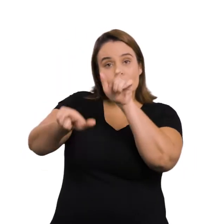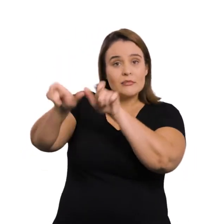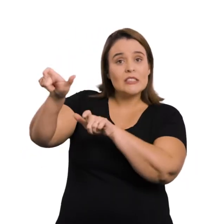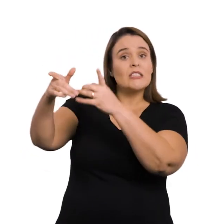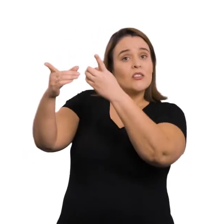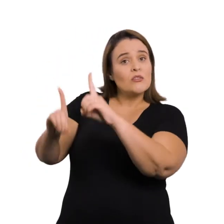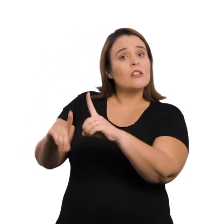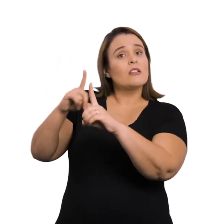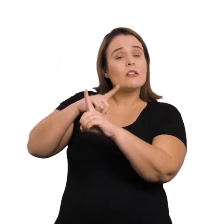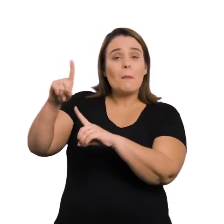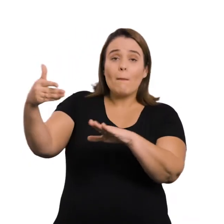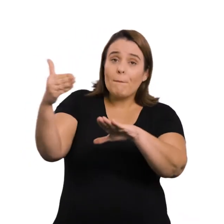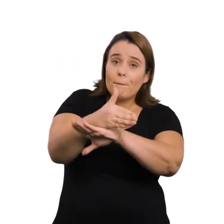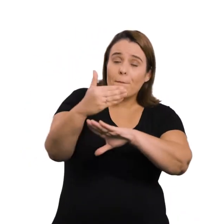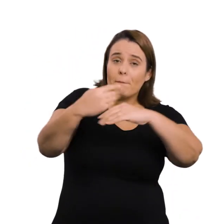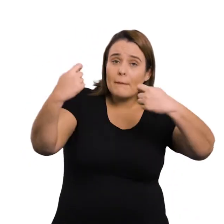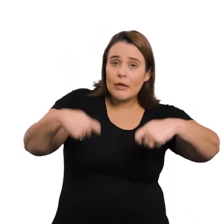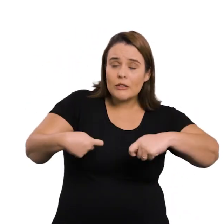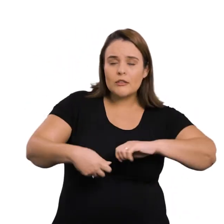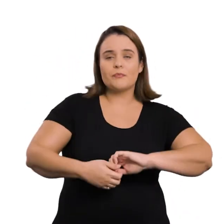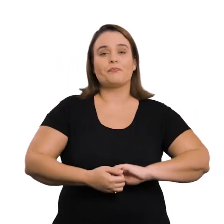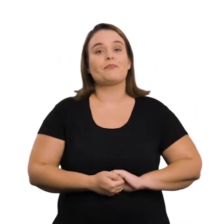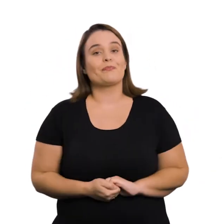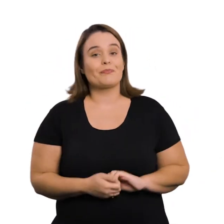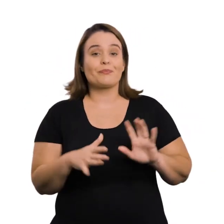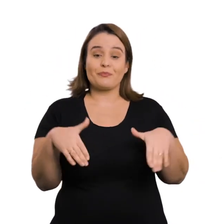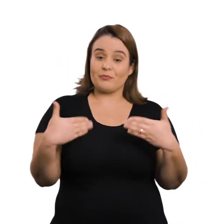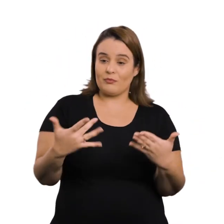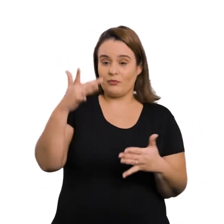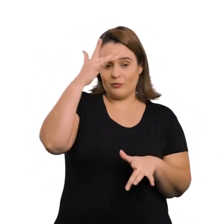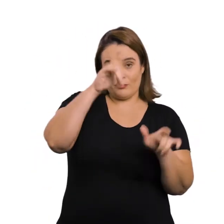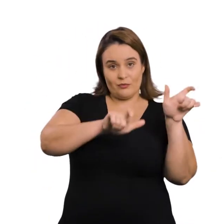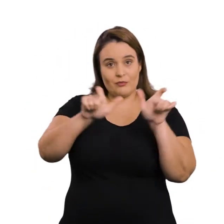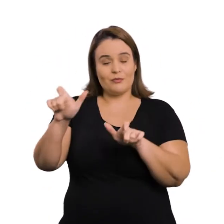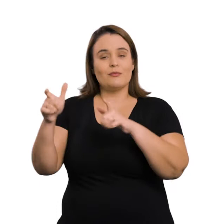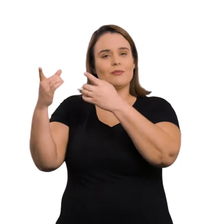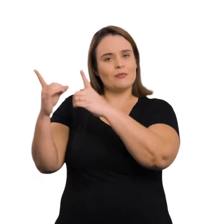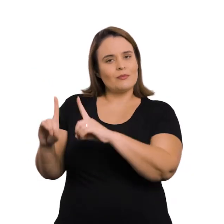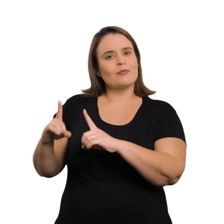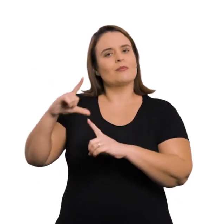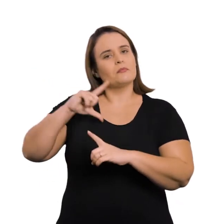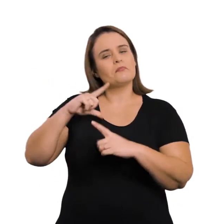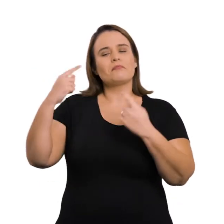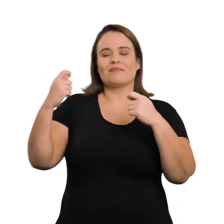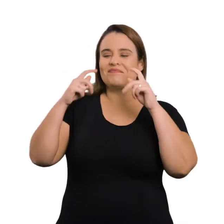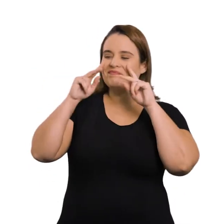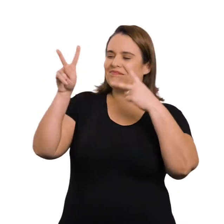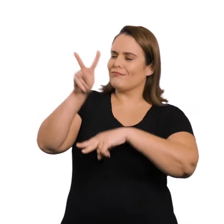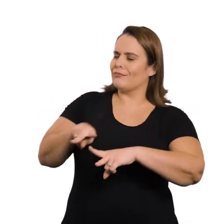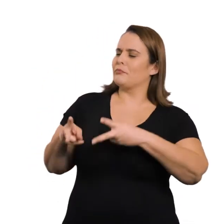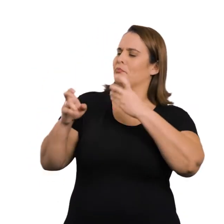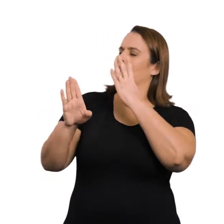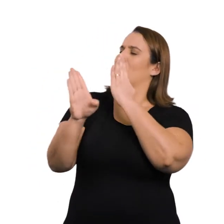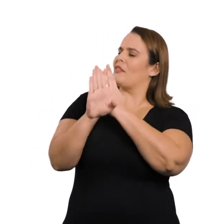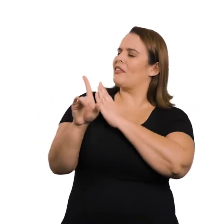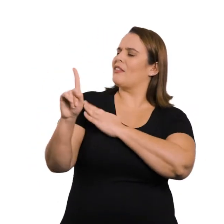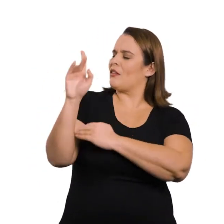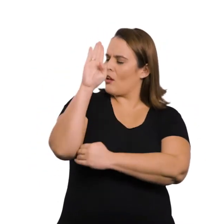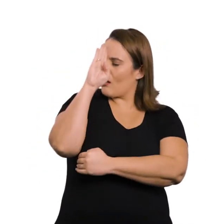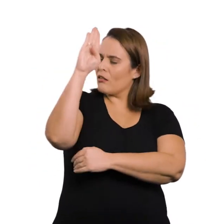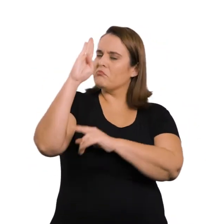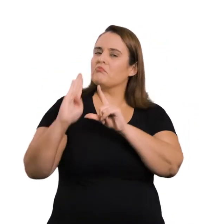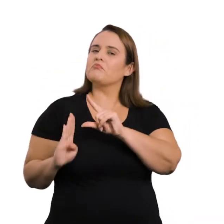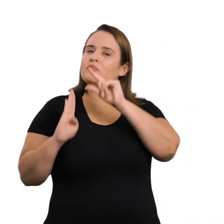participação efetiva das próprias pessoas com deficiência. Dessa forma, as pessoas com deficiência terão